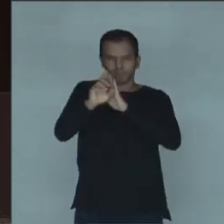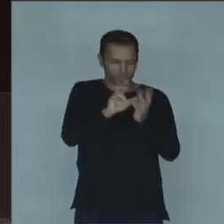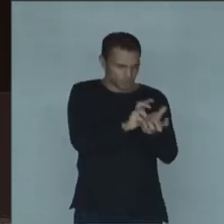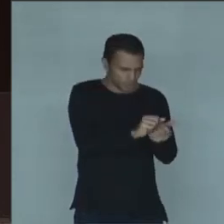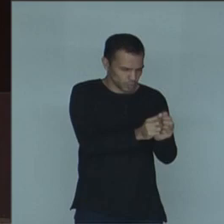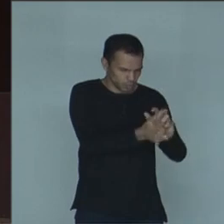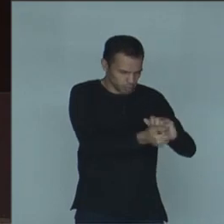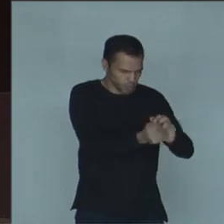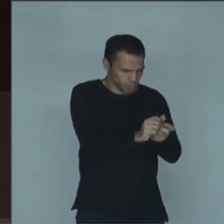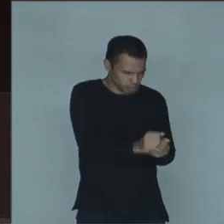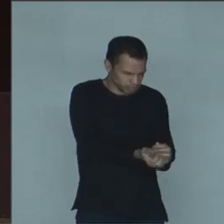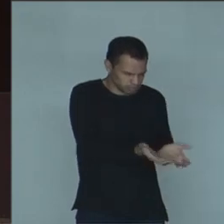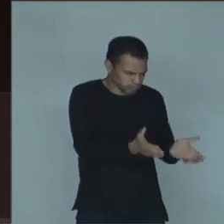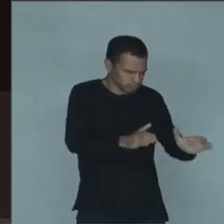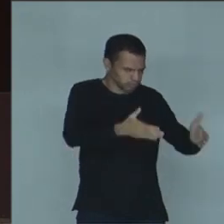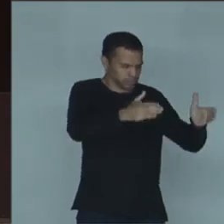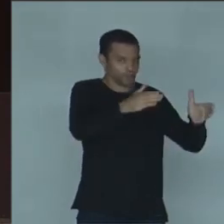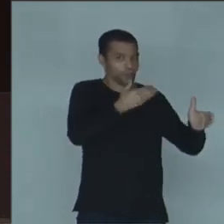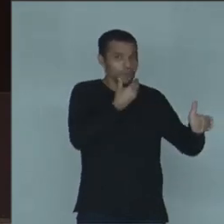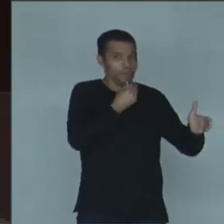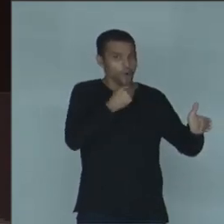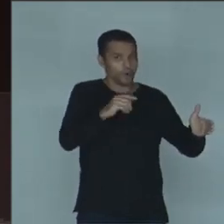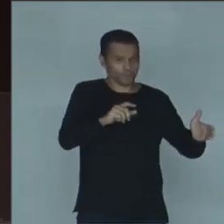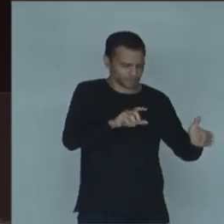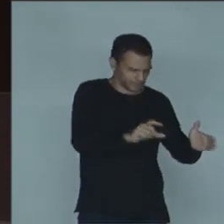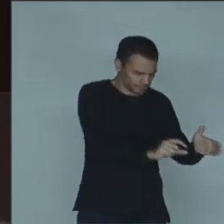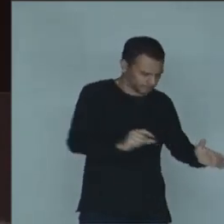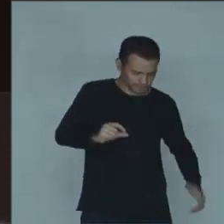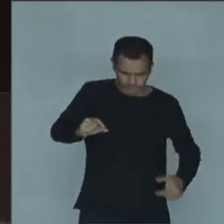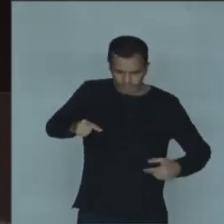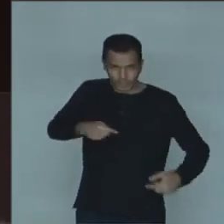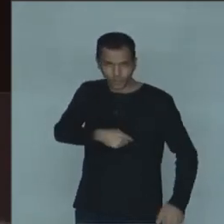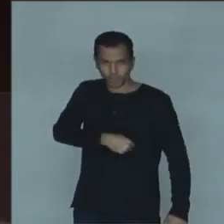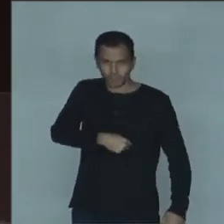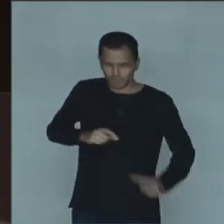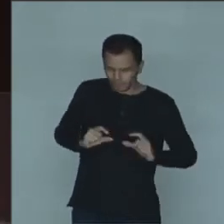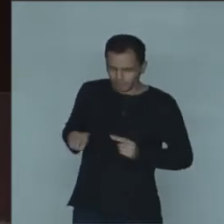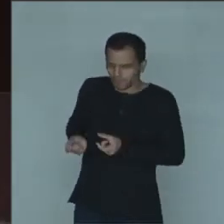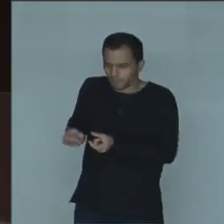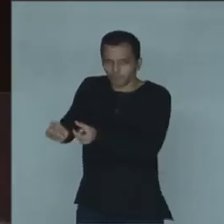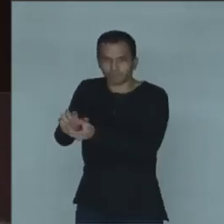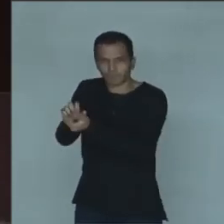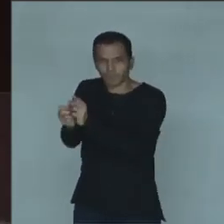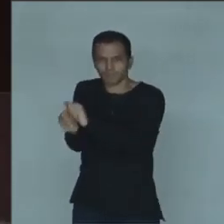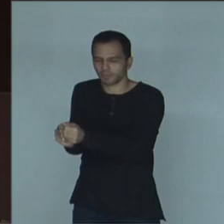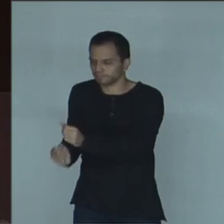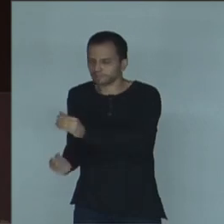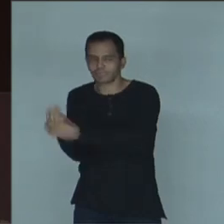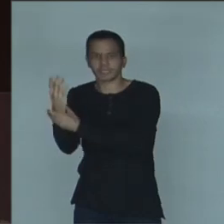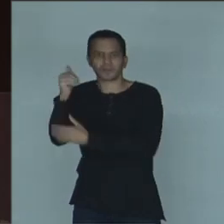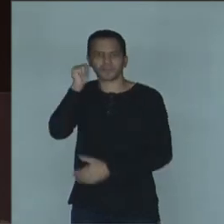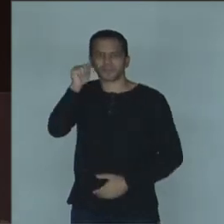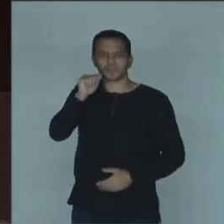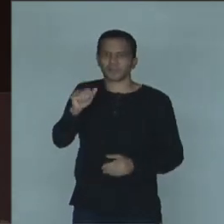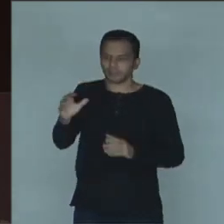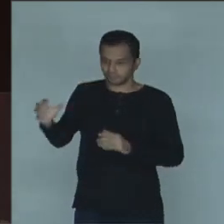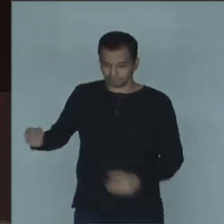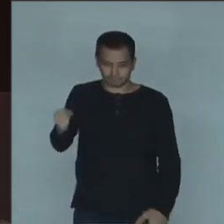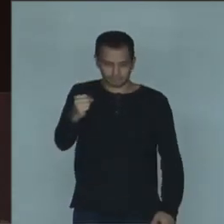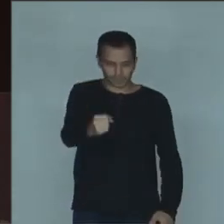homem da sua costela cria uma mulher Coloca esse homem essa mulher no Jardim do Éden que